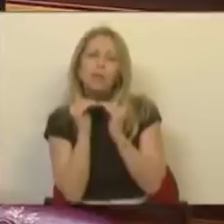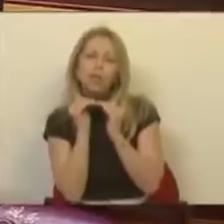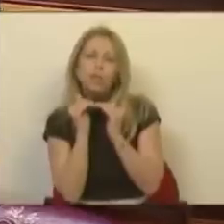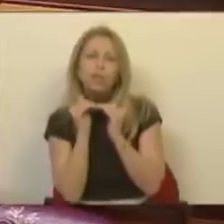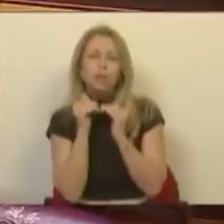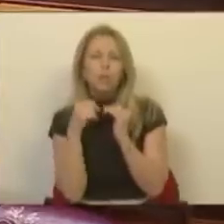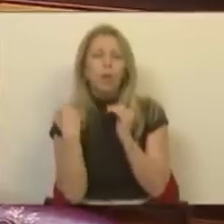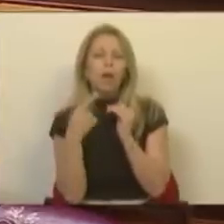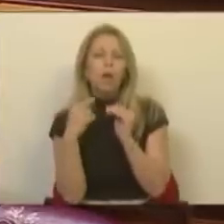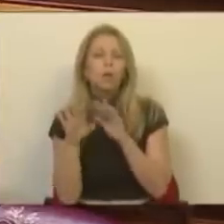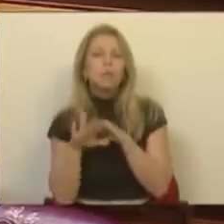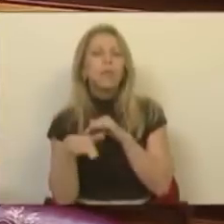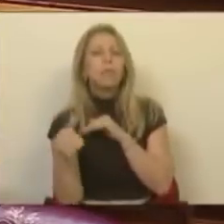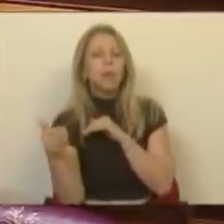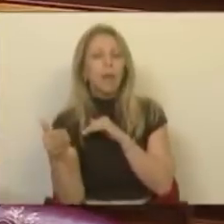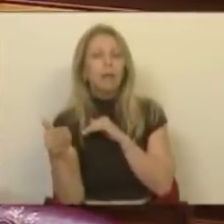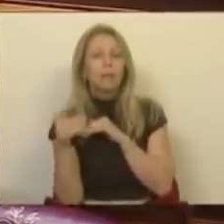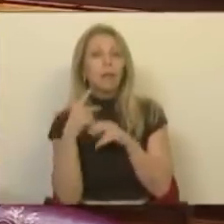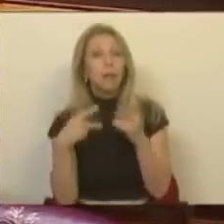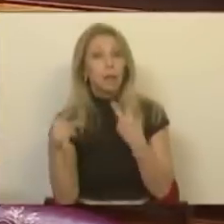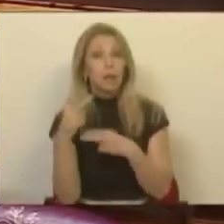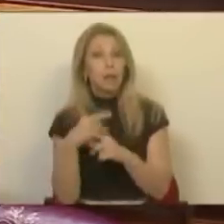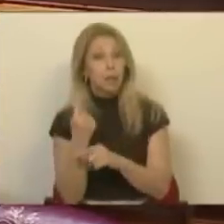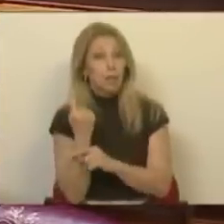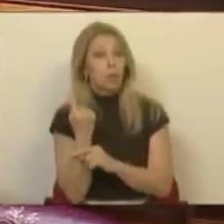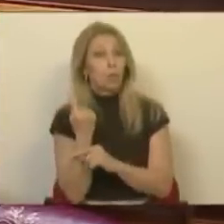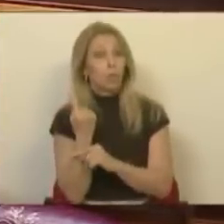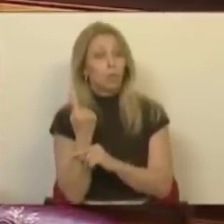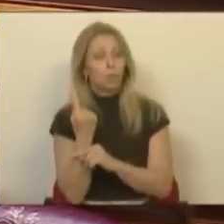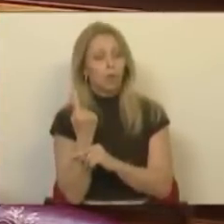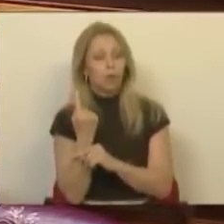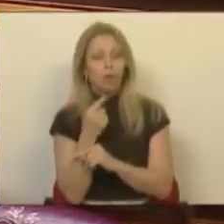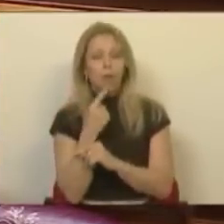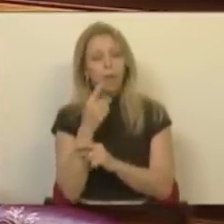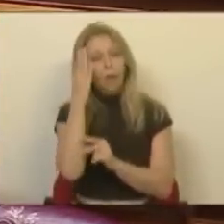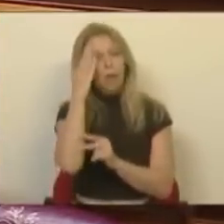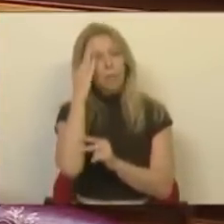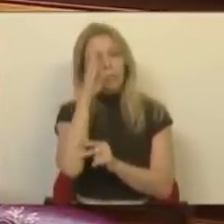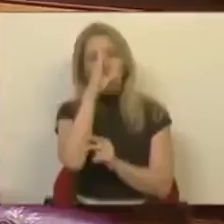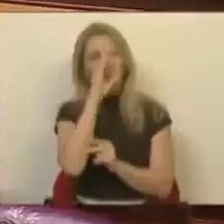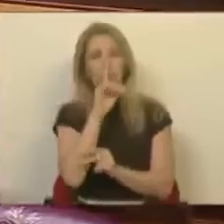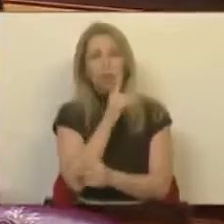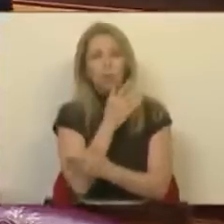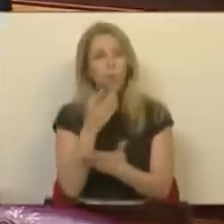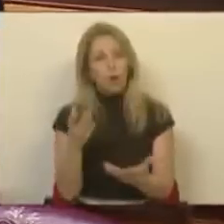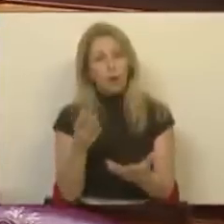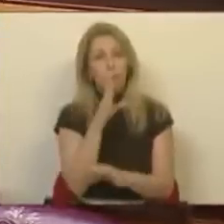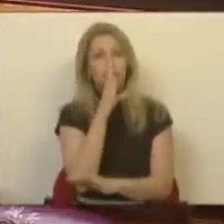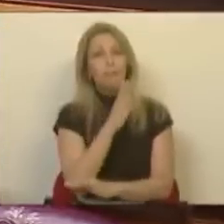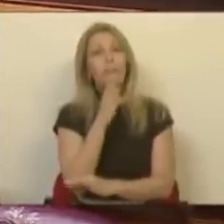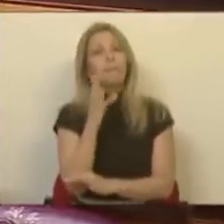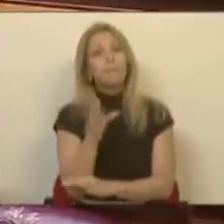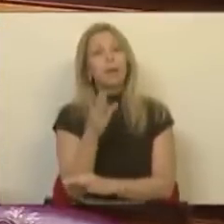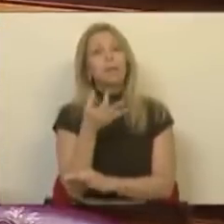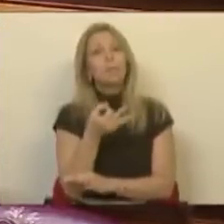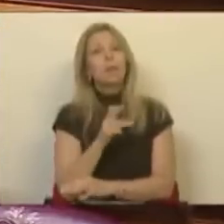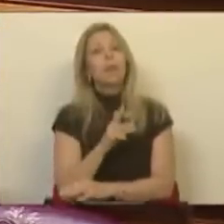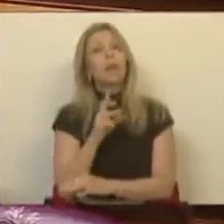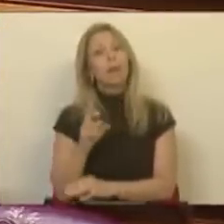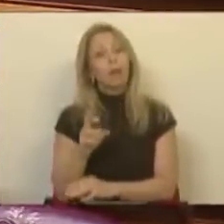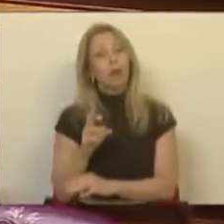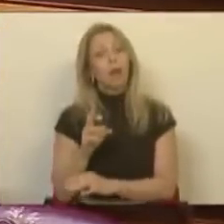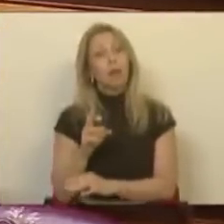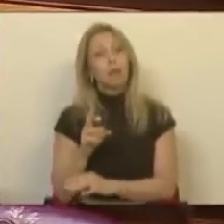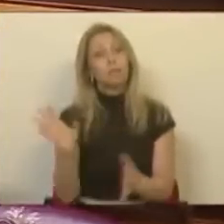que aliás uma das críticas que em capacidade do governo é de aplicar o programa de recuperação e resiliência